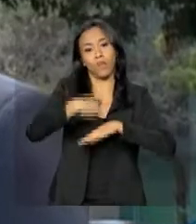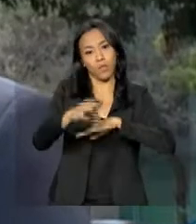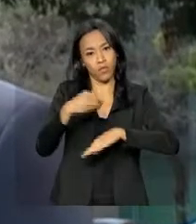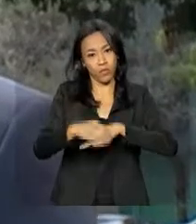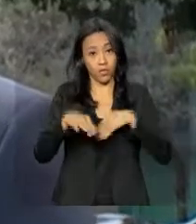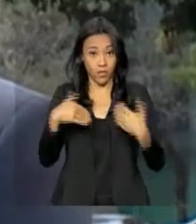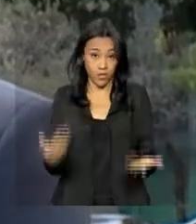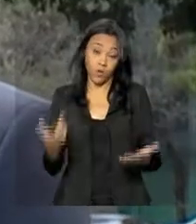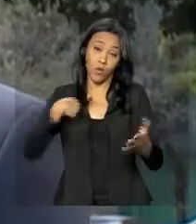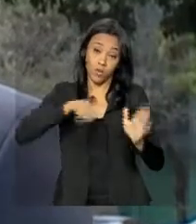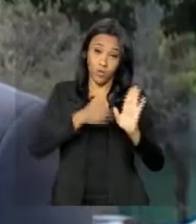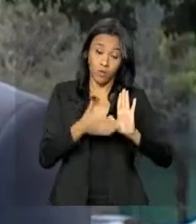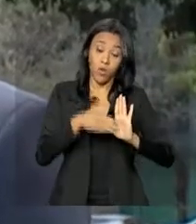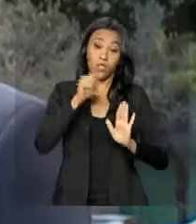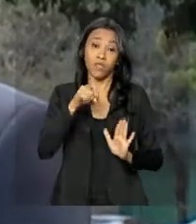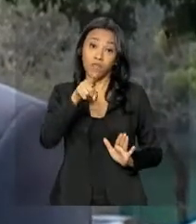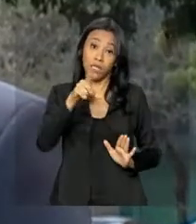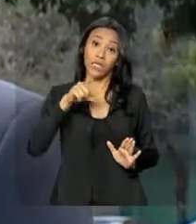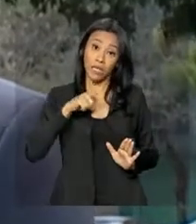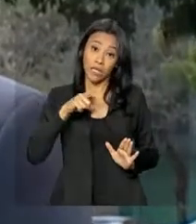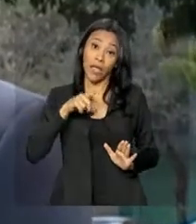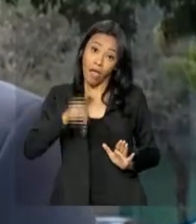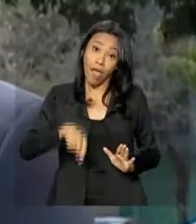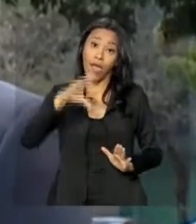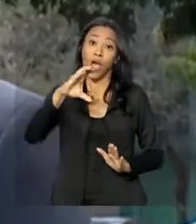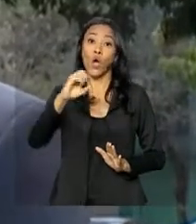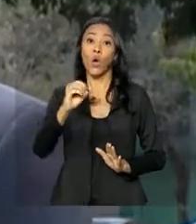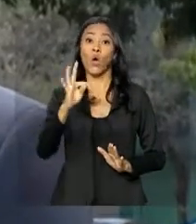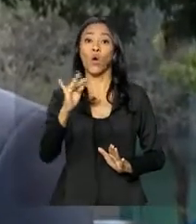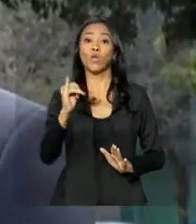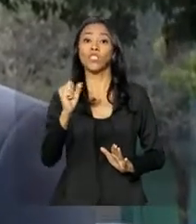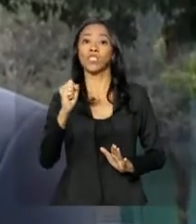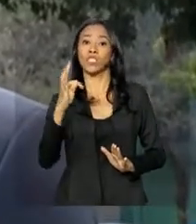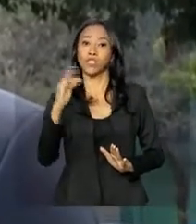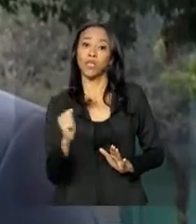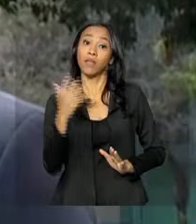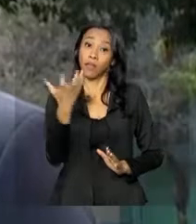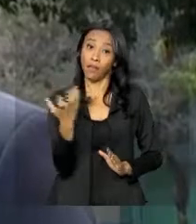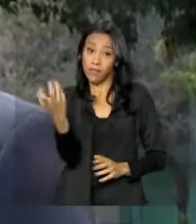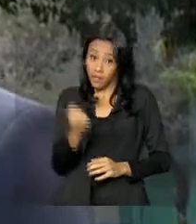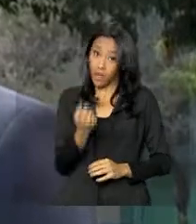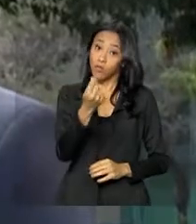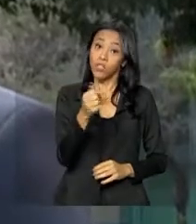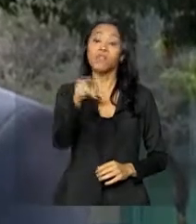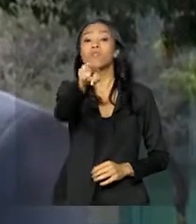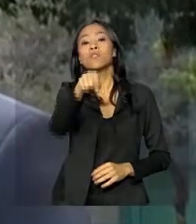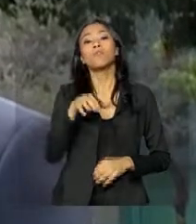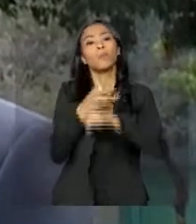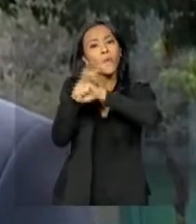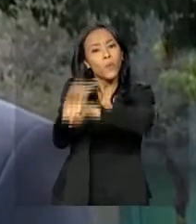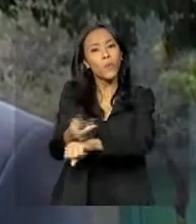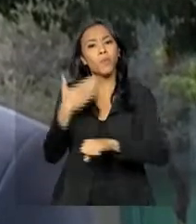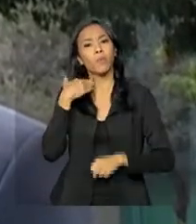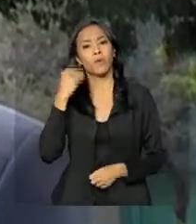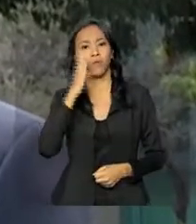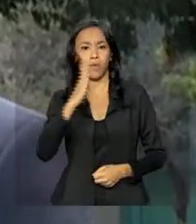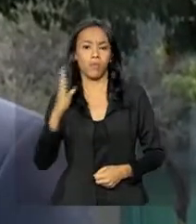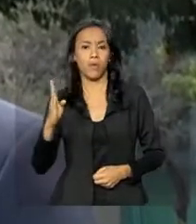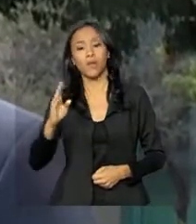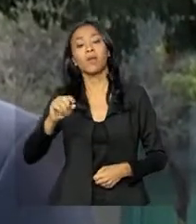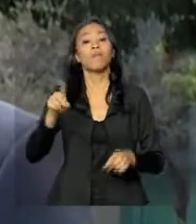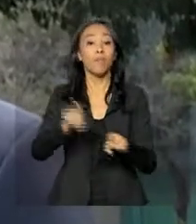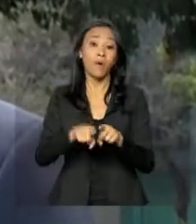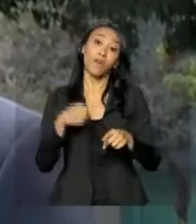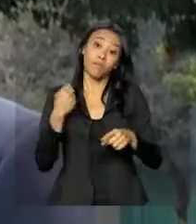é, se você cotista do fundo PIS/PASEP e quer assegurar o seu saque, procure uma agência da Caixa Econômica ou do Banco do Brasil